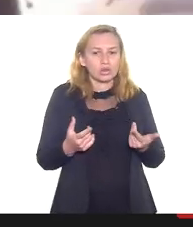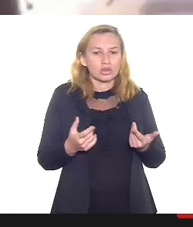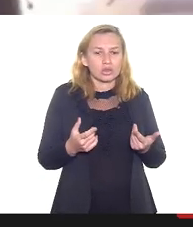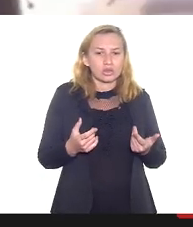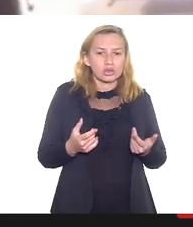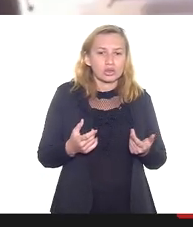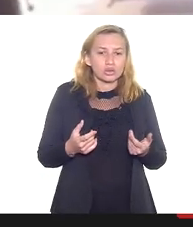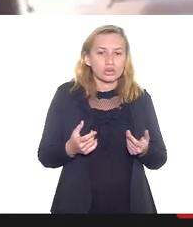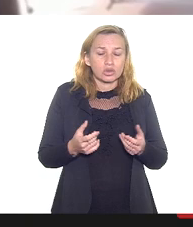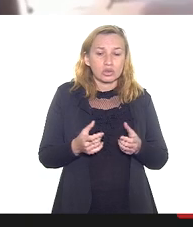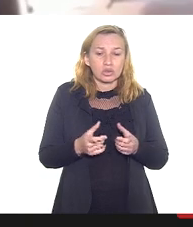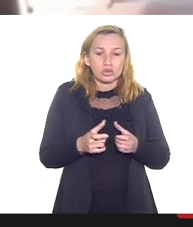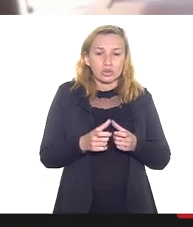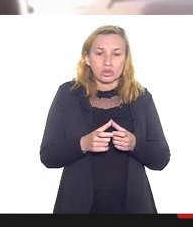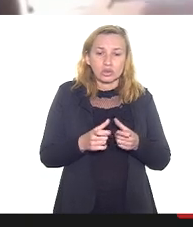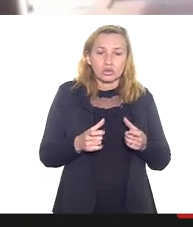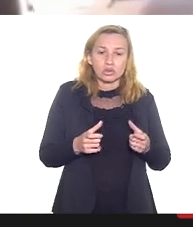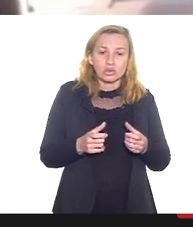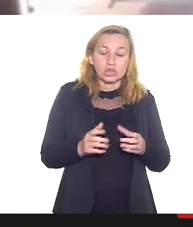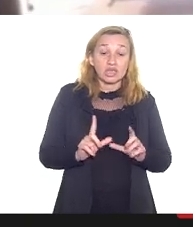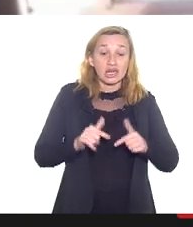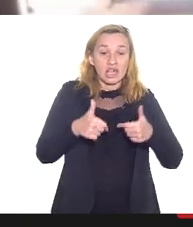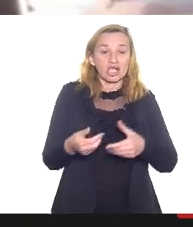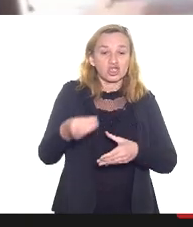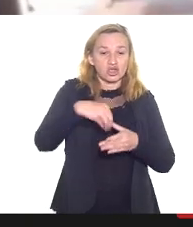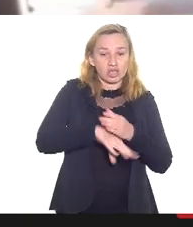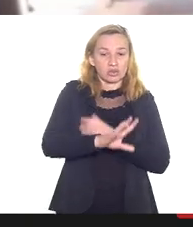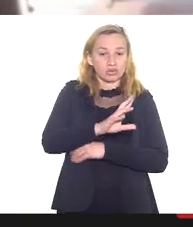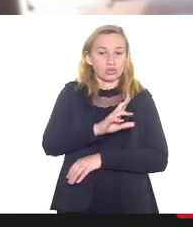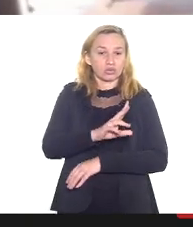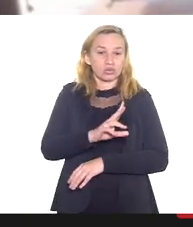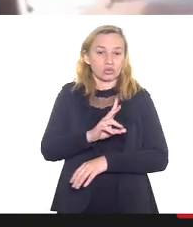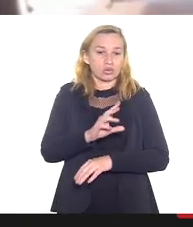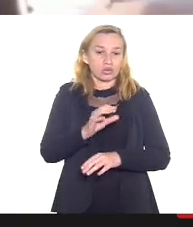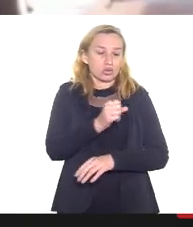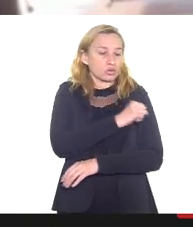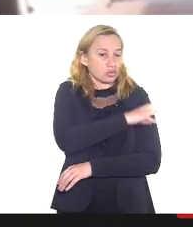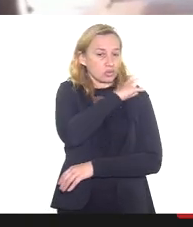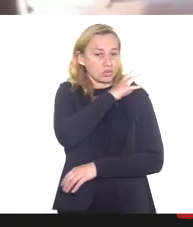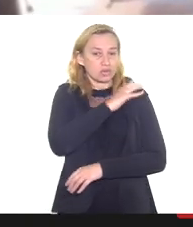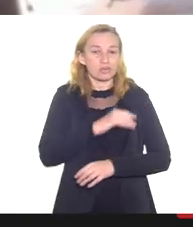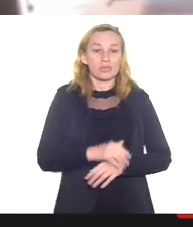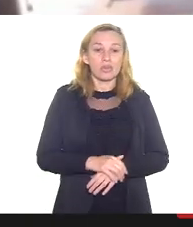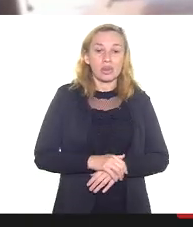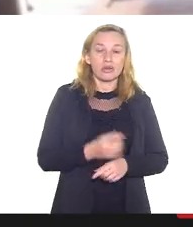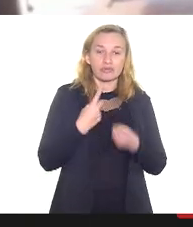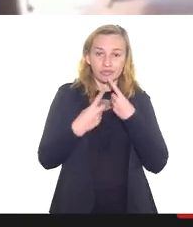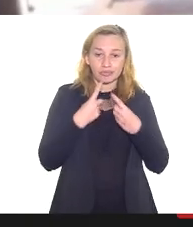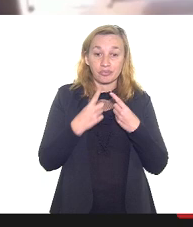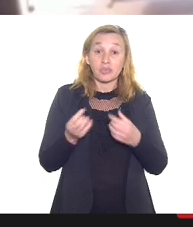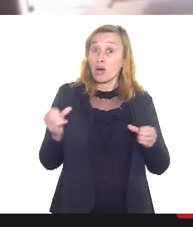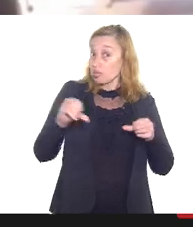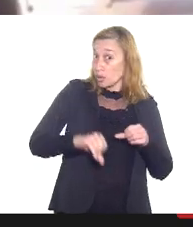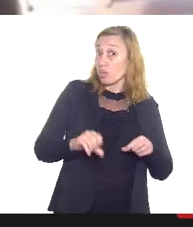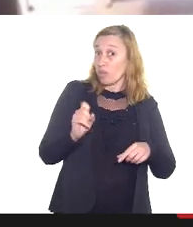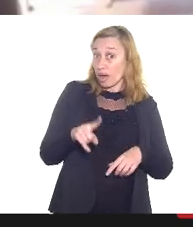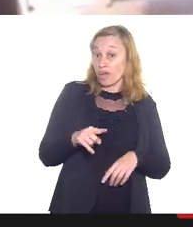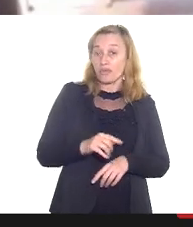estudantes do ensino médio, que atuam no ensino médio, têm sobre essas discussões. E o que é pior, né?